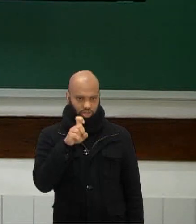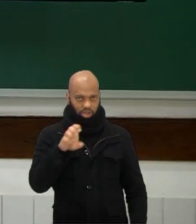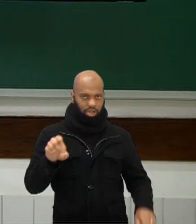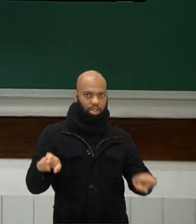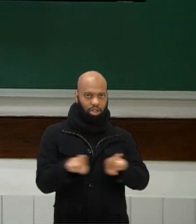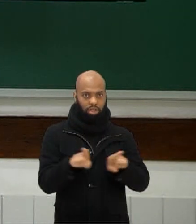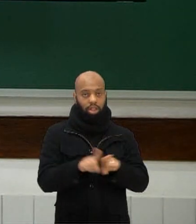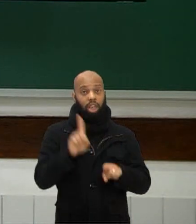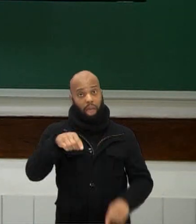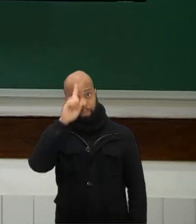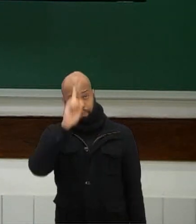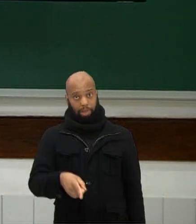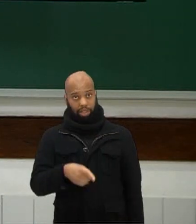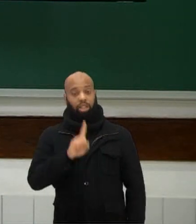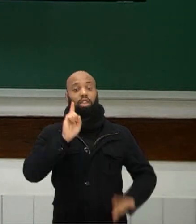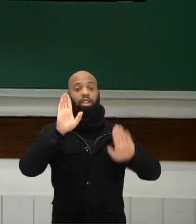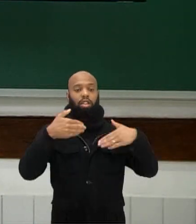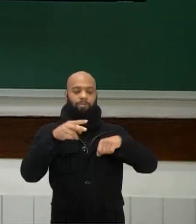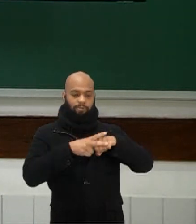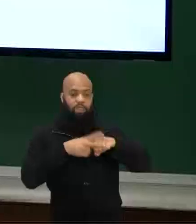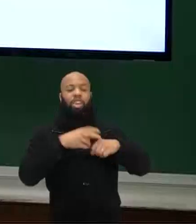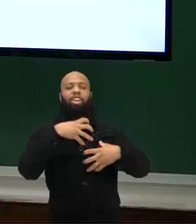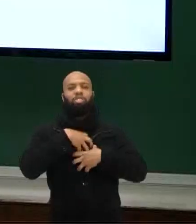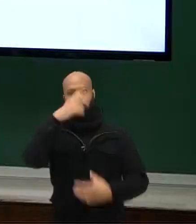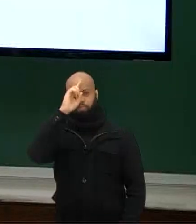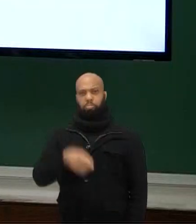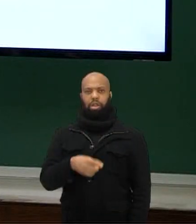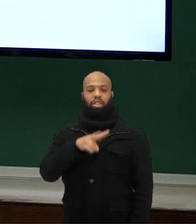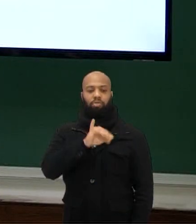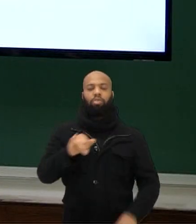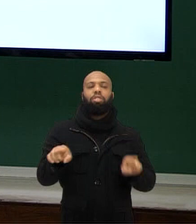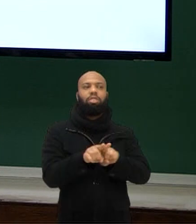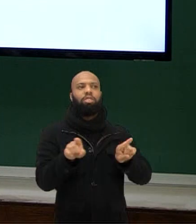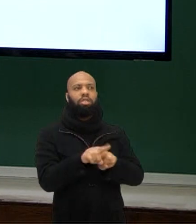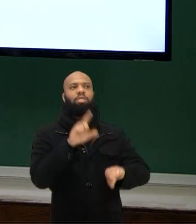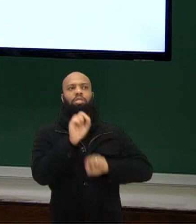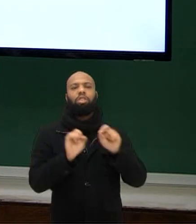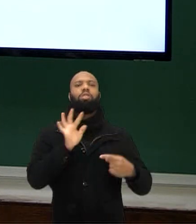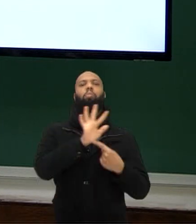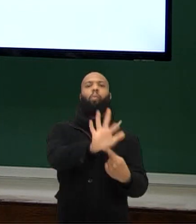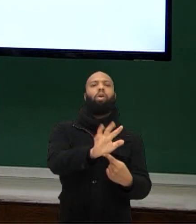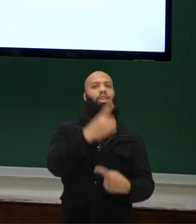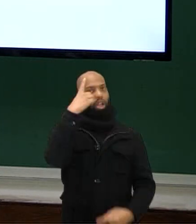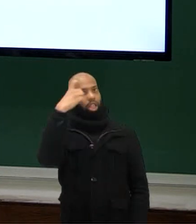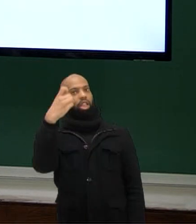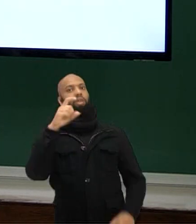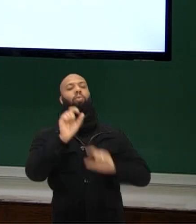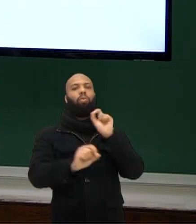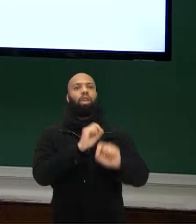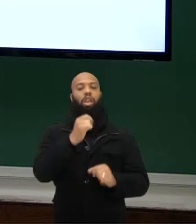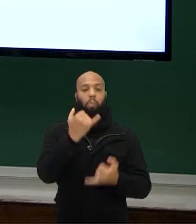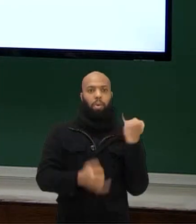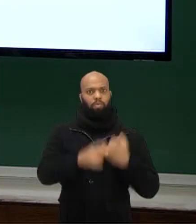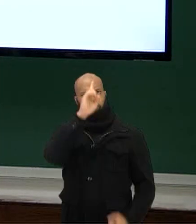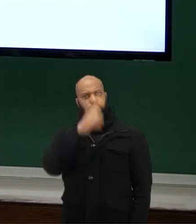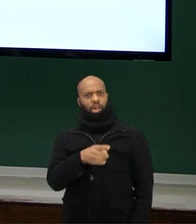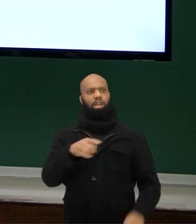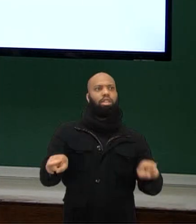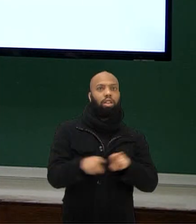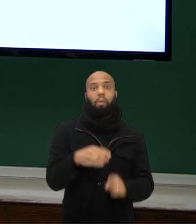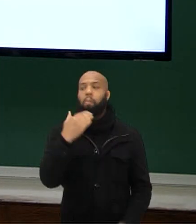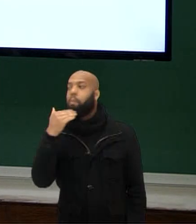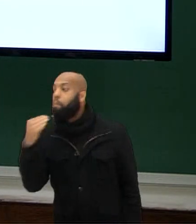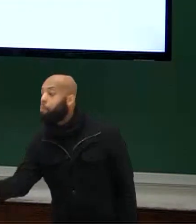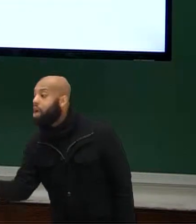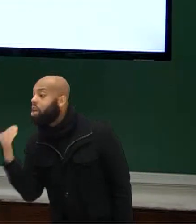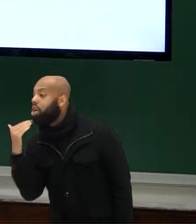verbo imperativo, no modo imperativo, é aquele verbo que vai expressar essa ideia de ordem. Pode ser também um pedido